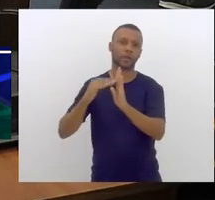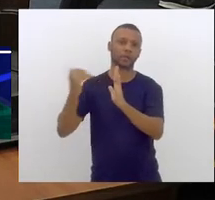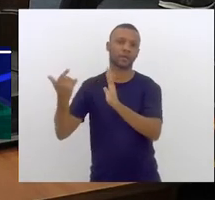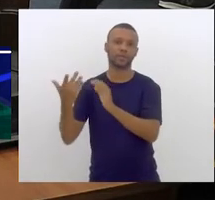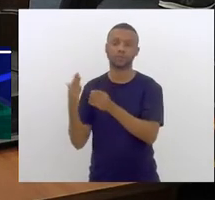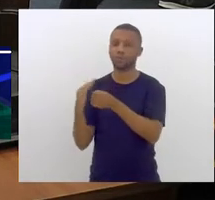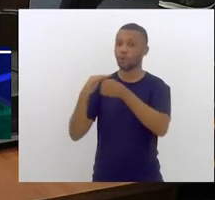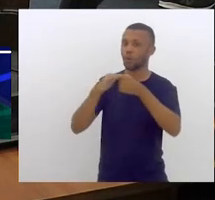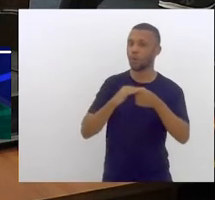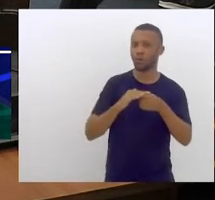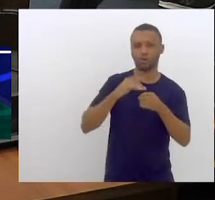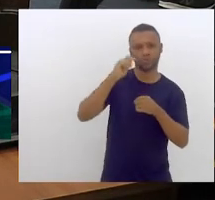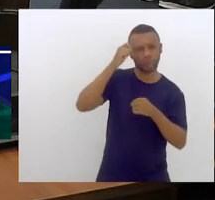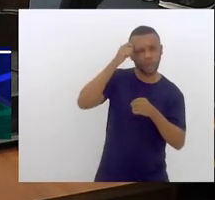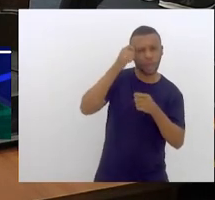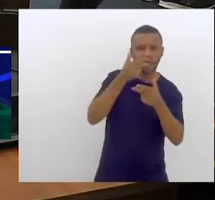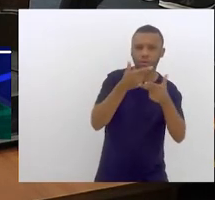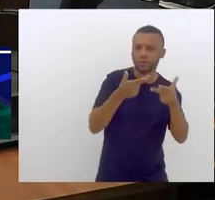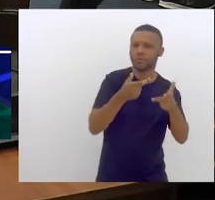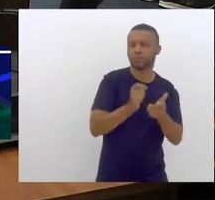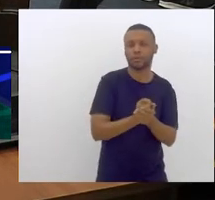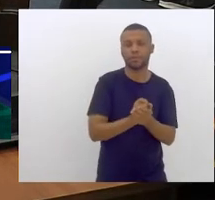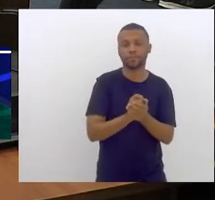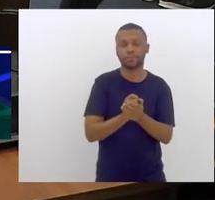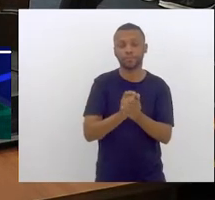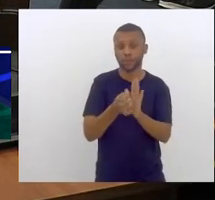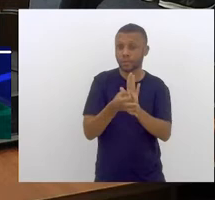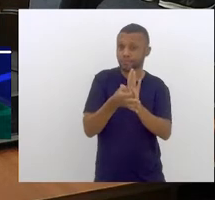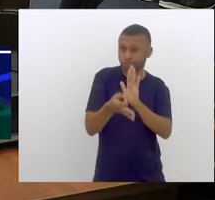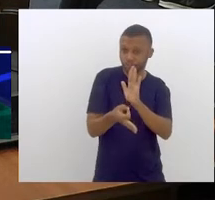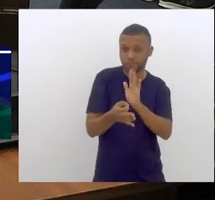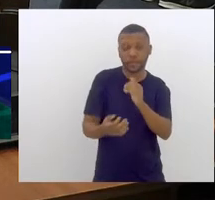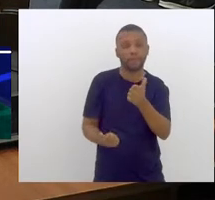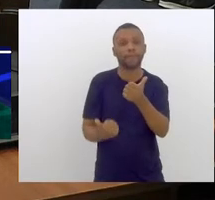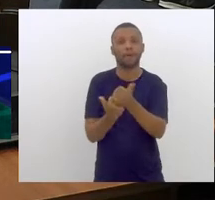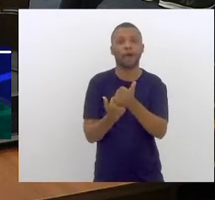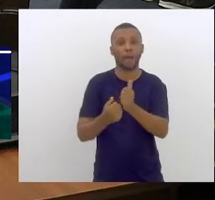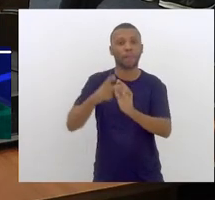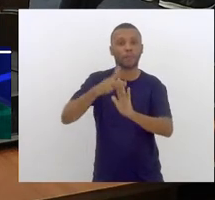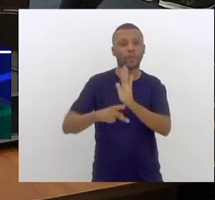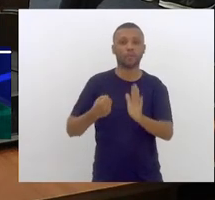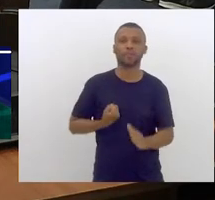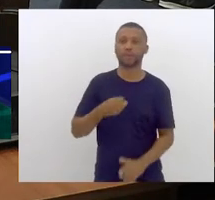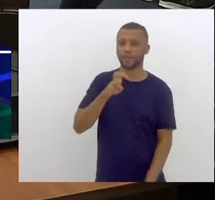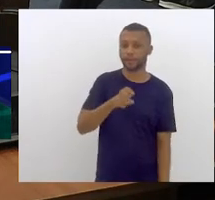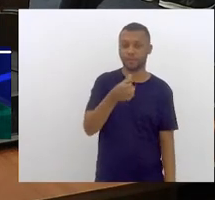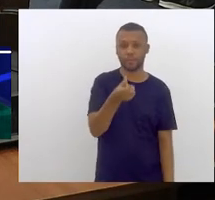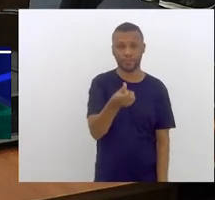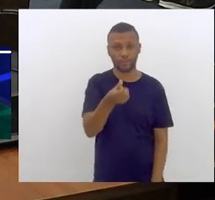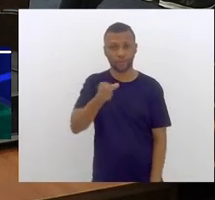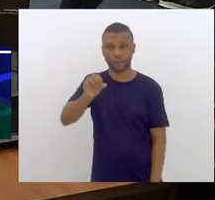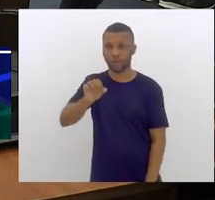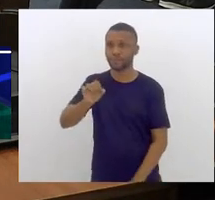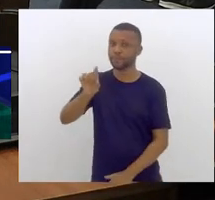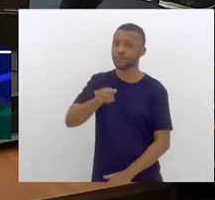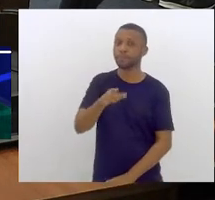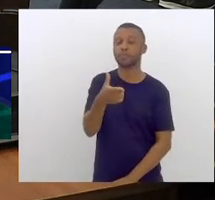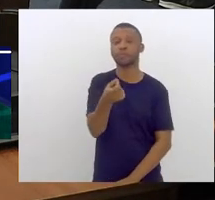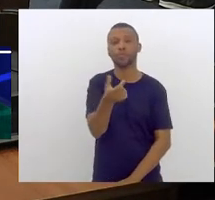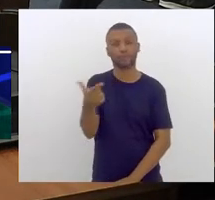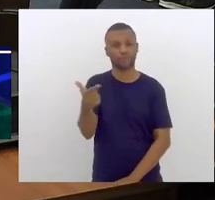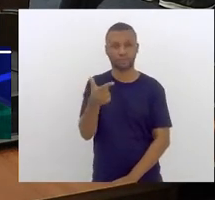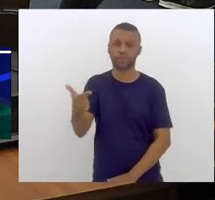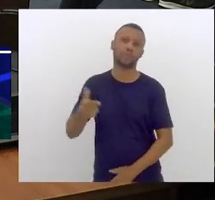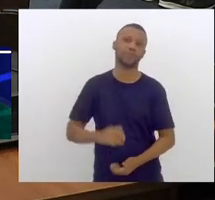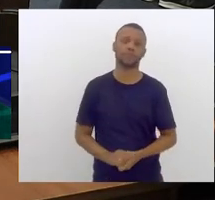oprimido. Pelo exposto, o parecer é favorável ao projeto 5669 de 2022.